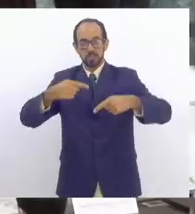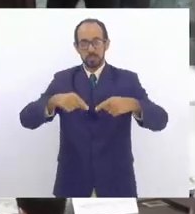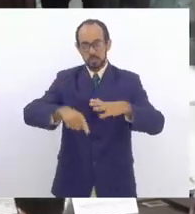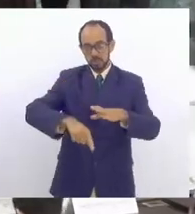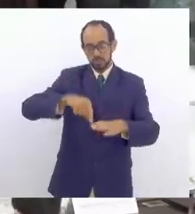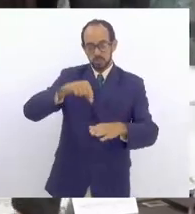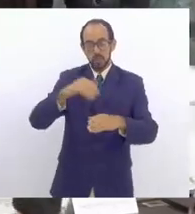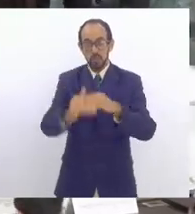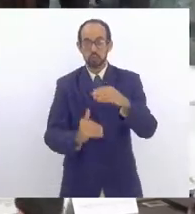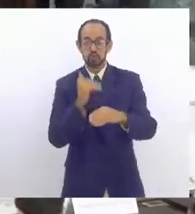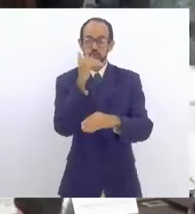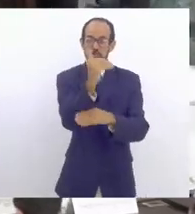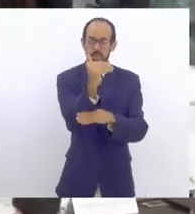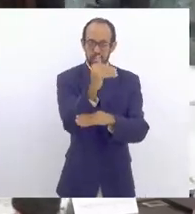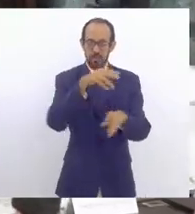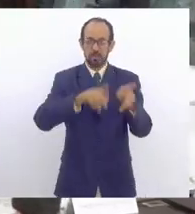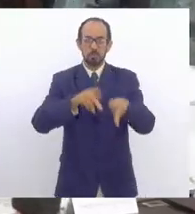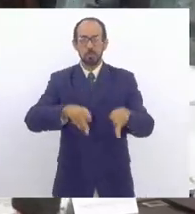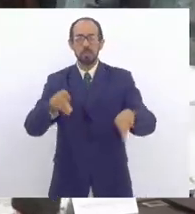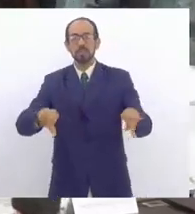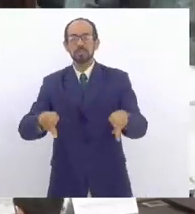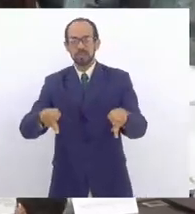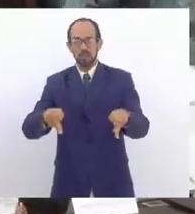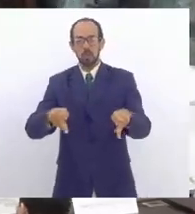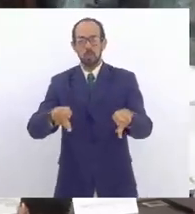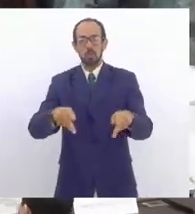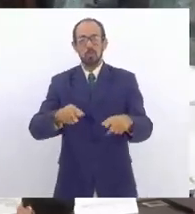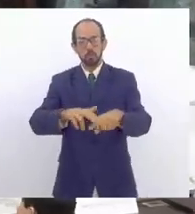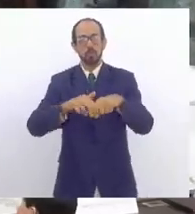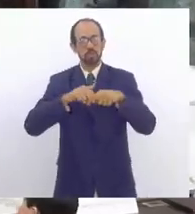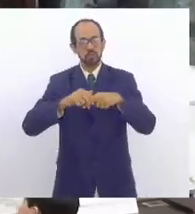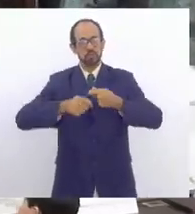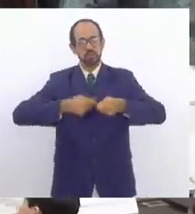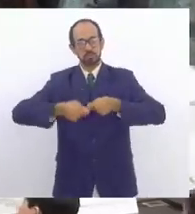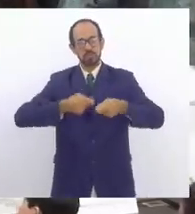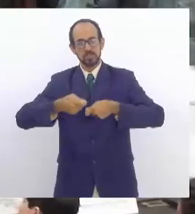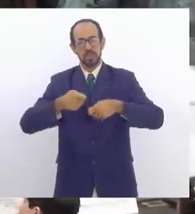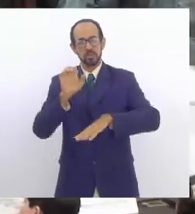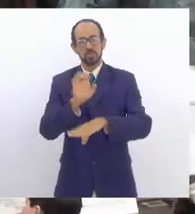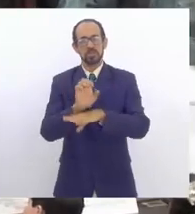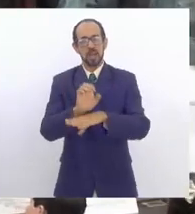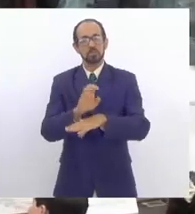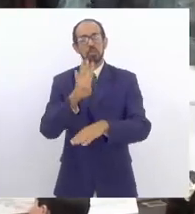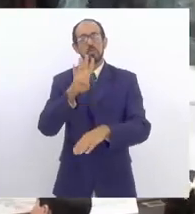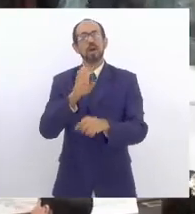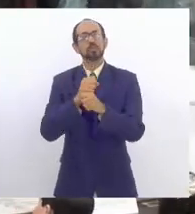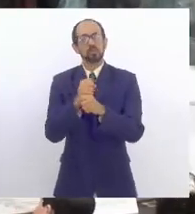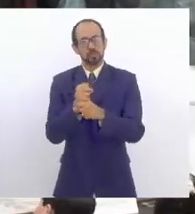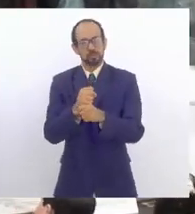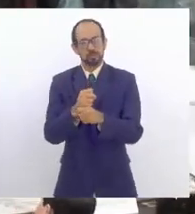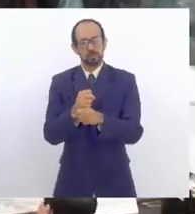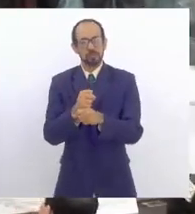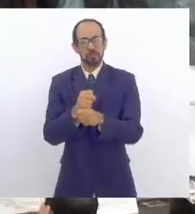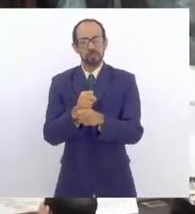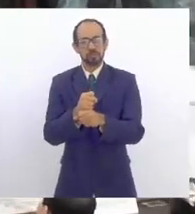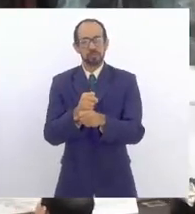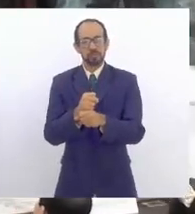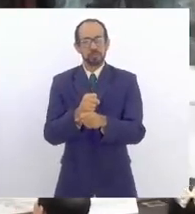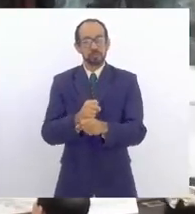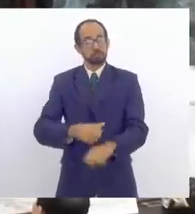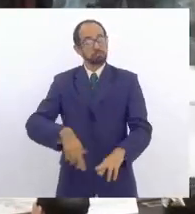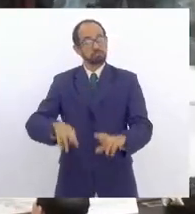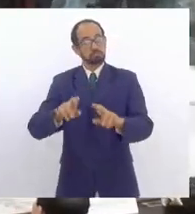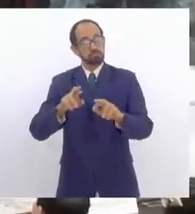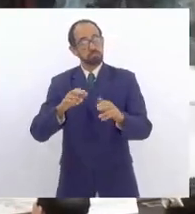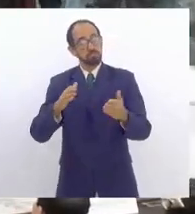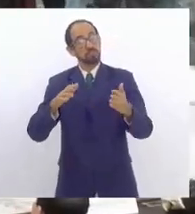urnas. Por isso, irão comandar o Estado pelos próximos 4 anos. E este, provavelmente, será o meu último